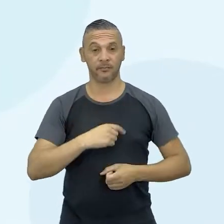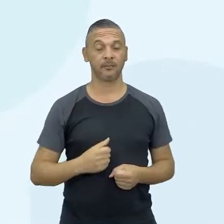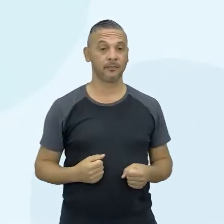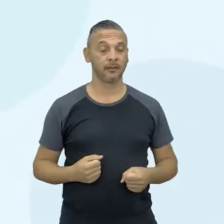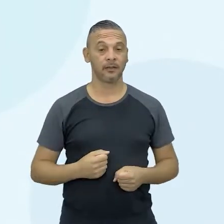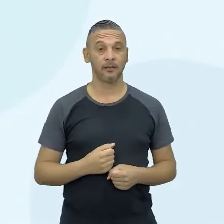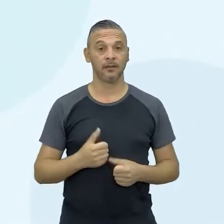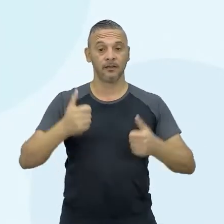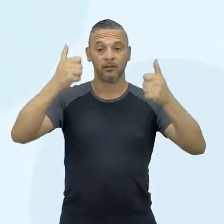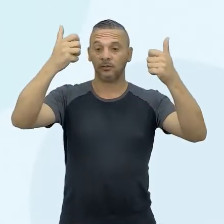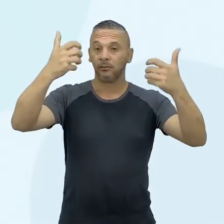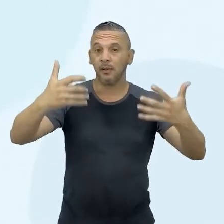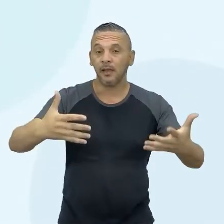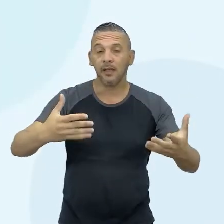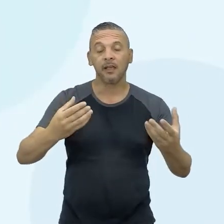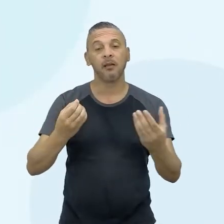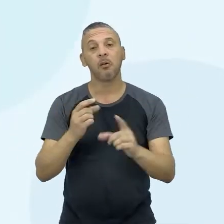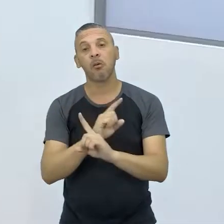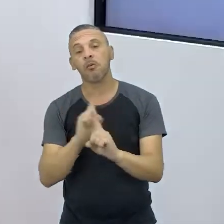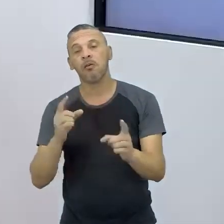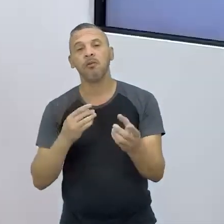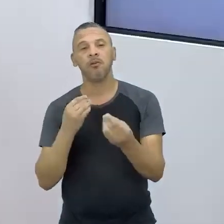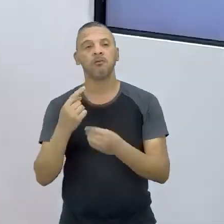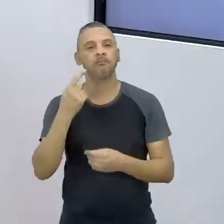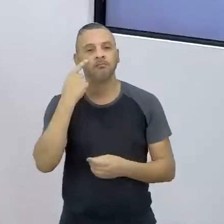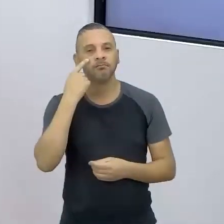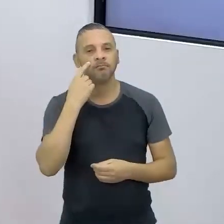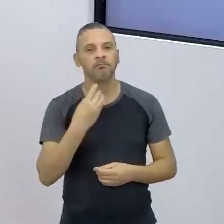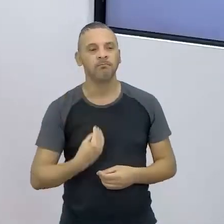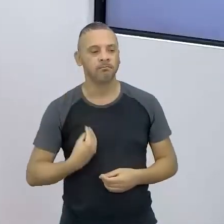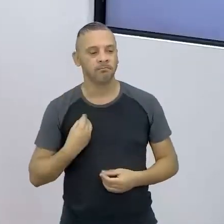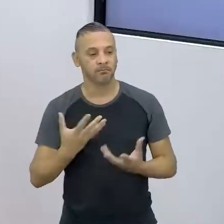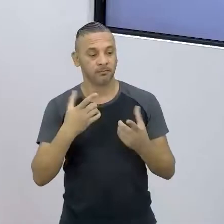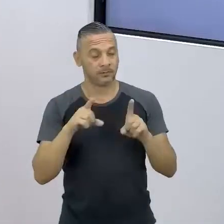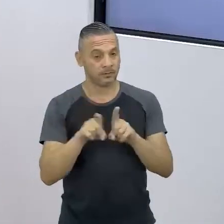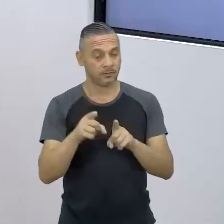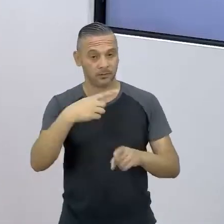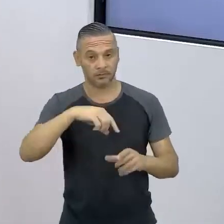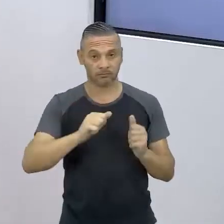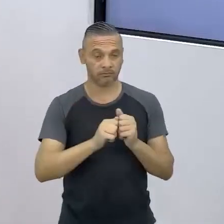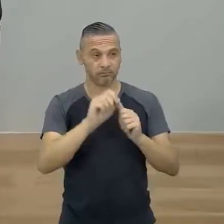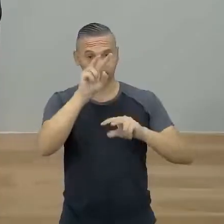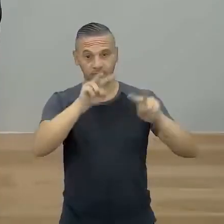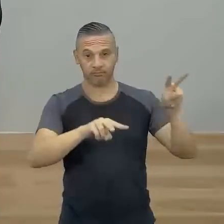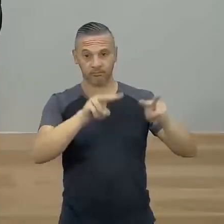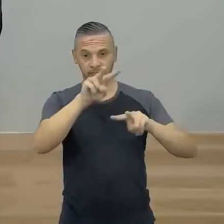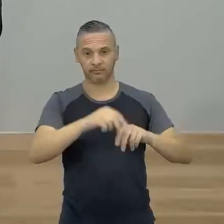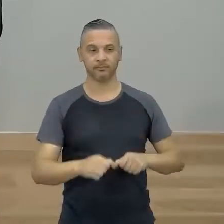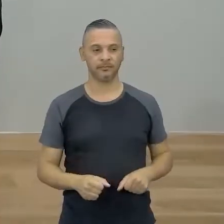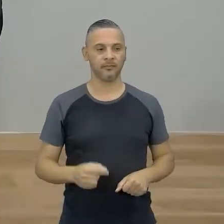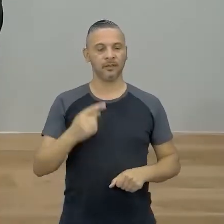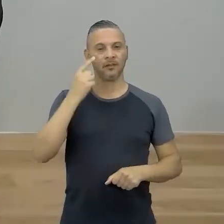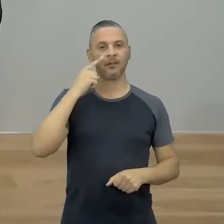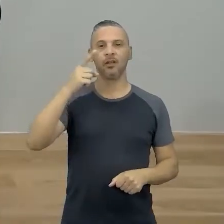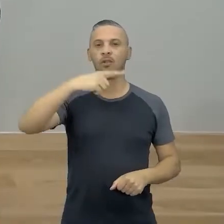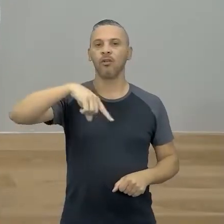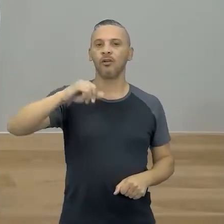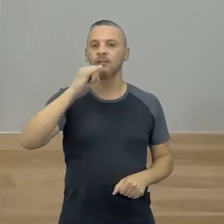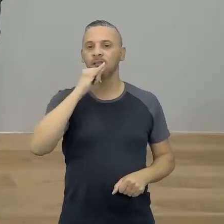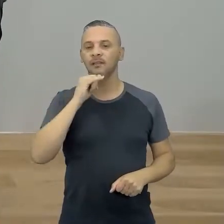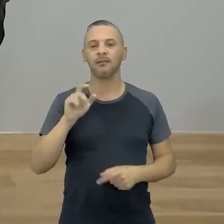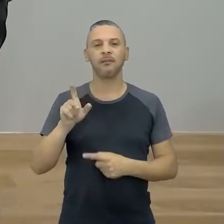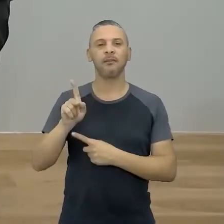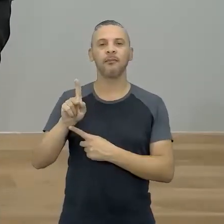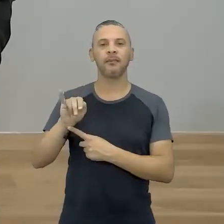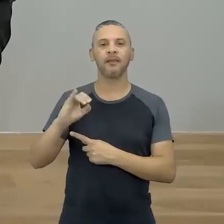alguém explicando ou não. Eu adoraria participar dessas mostras, né? Sim, essa imagem me lembra, sei lá, a